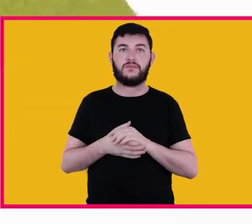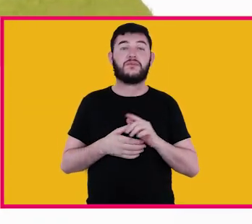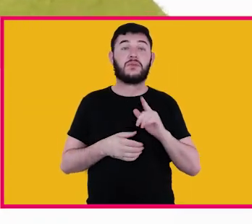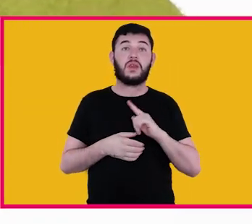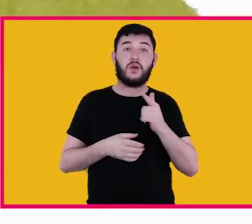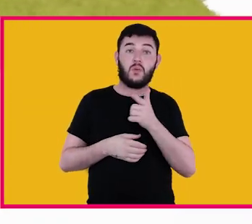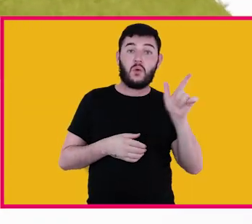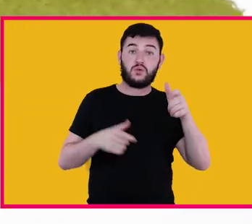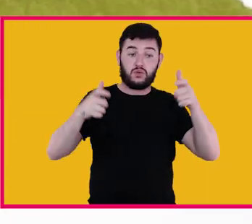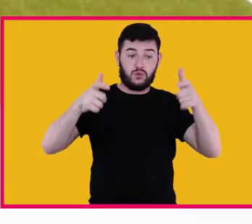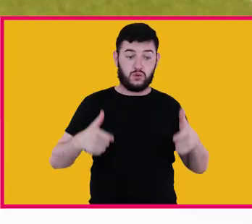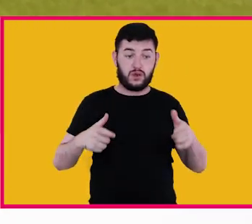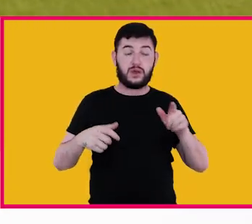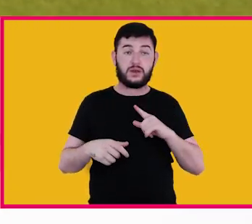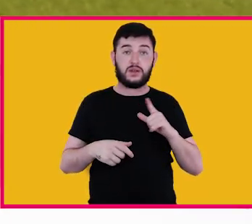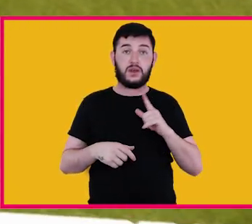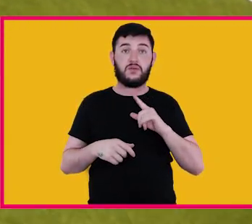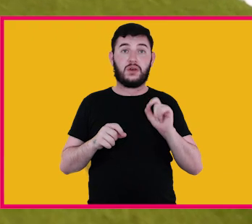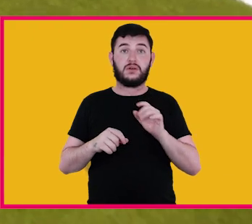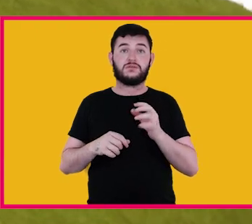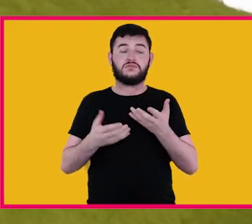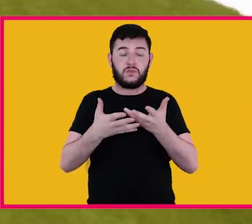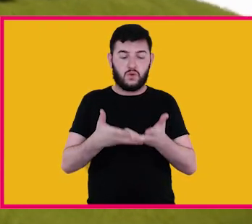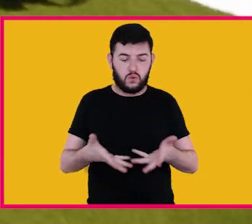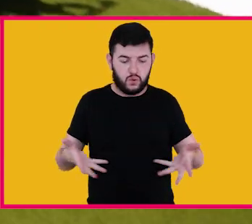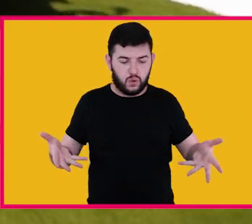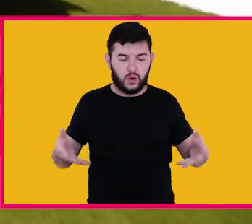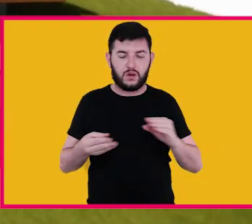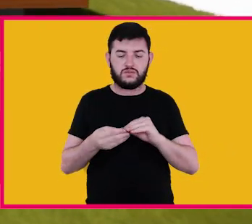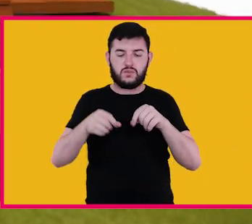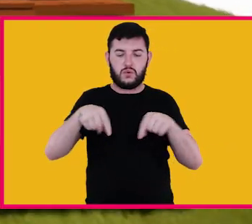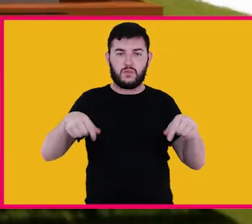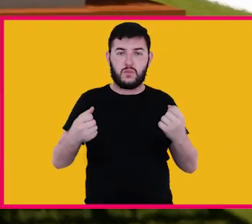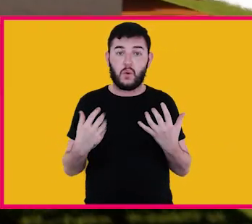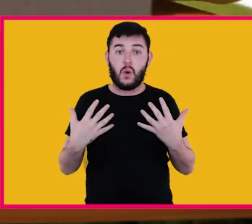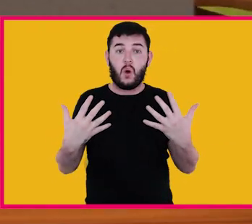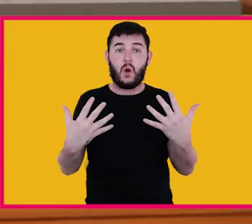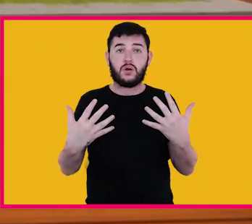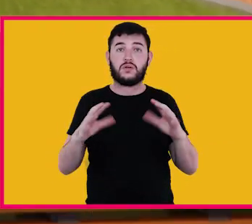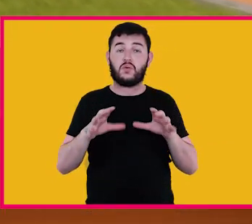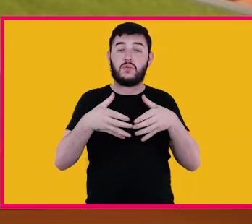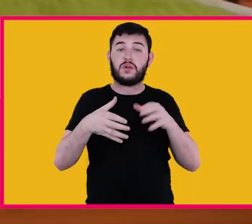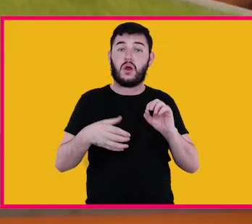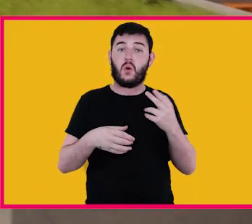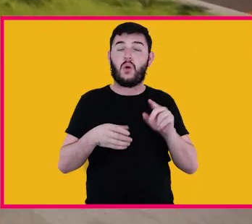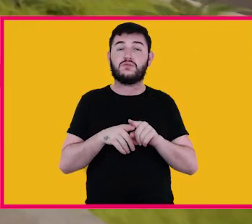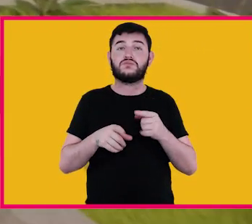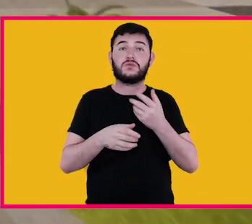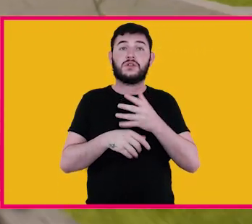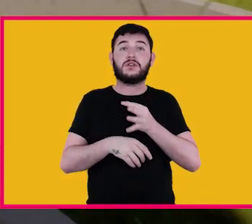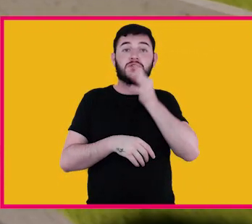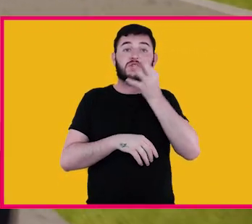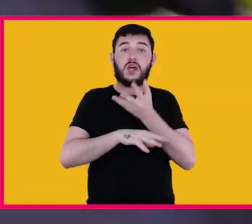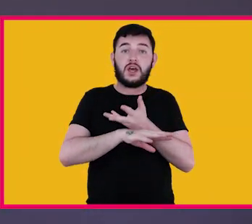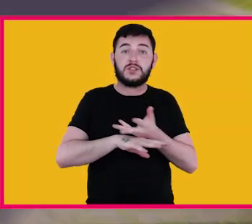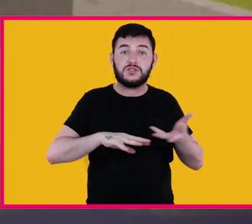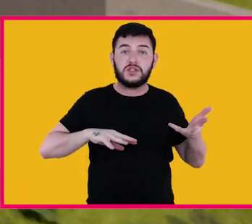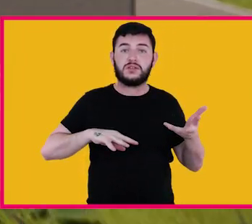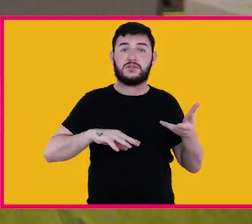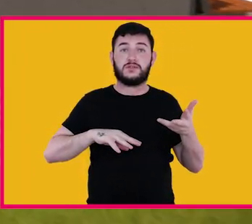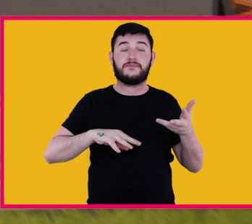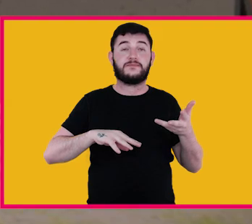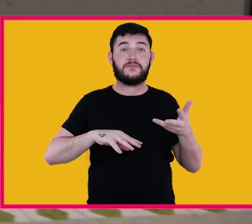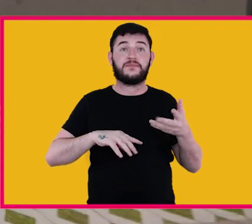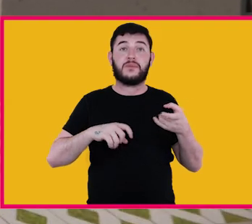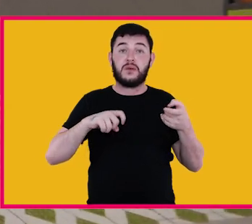visando potencializar e difundir experiências já existentes de hortas comunitárias ou jardins medicinais que existem em algumas comunidades. O desenho dessas estruturas